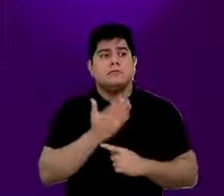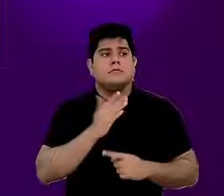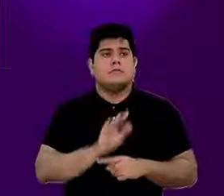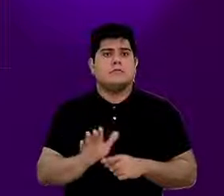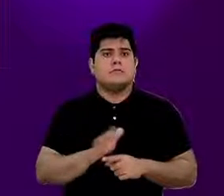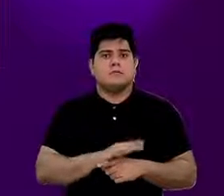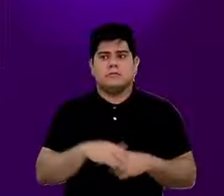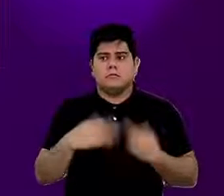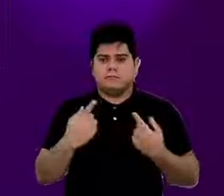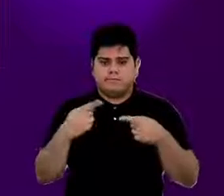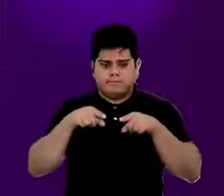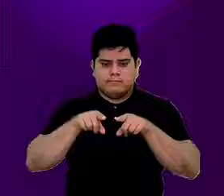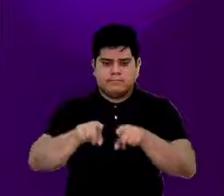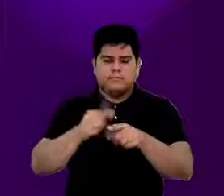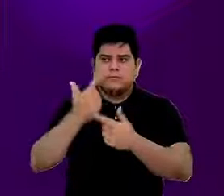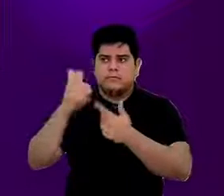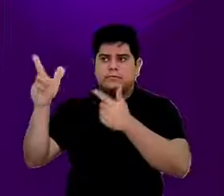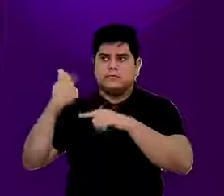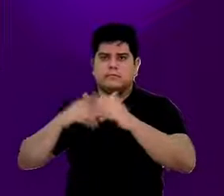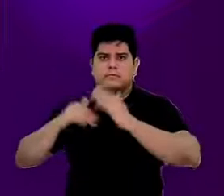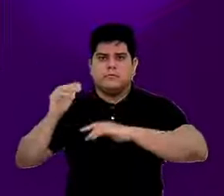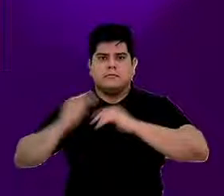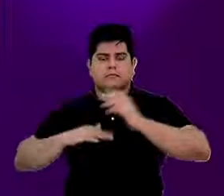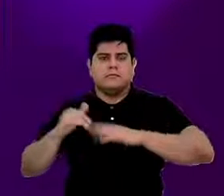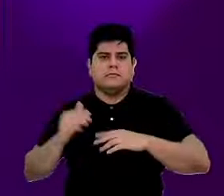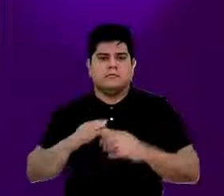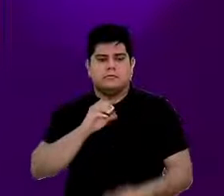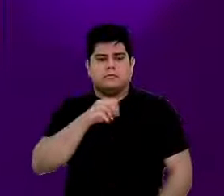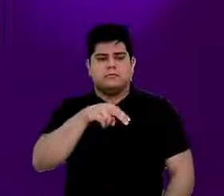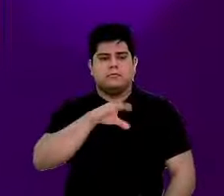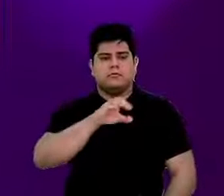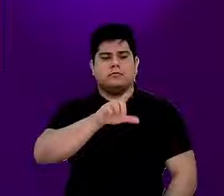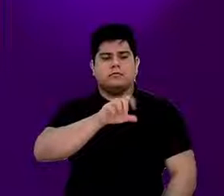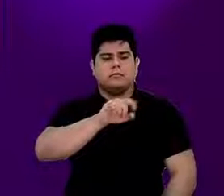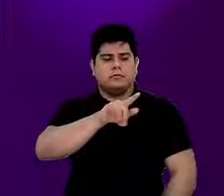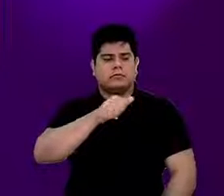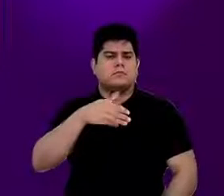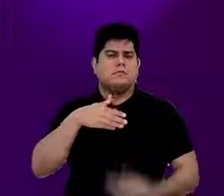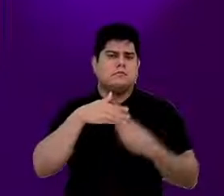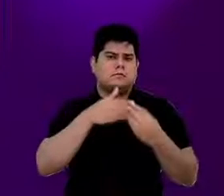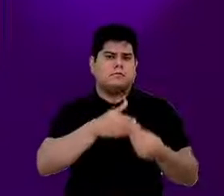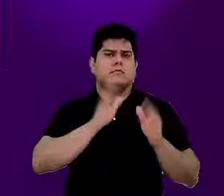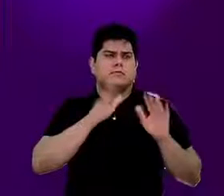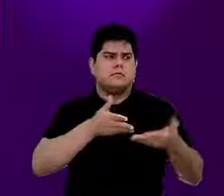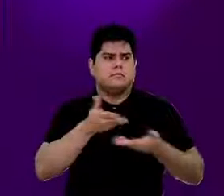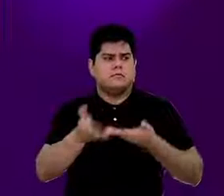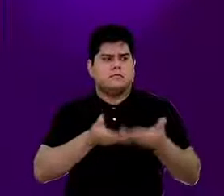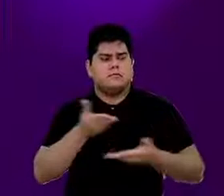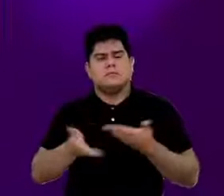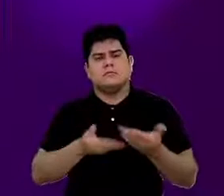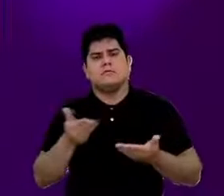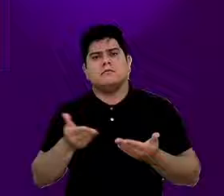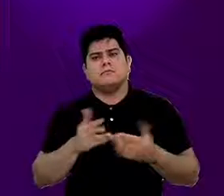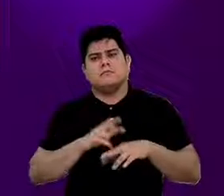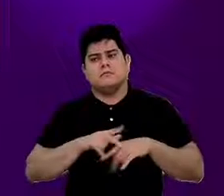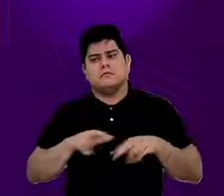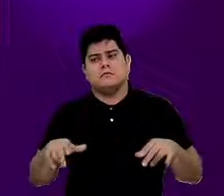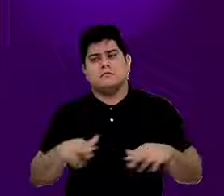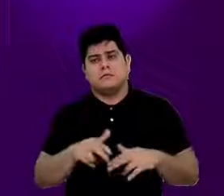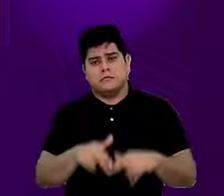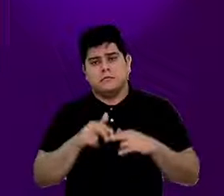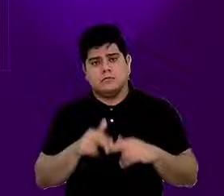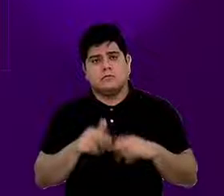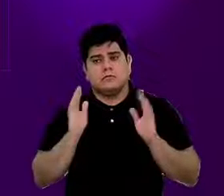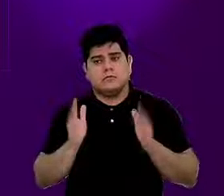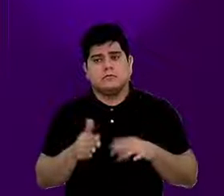maneira estreita com outras especialidades, e a oncologia já traz esse manejo multidisciplinar, justamente por